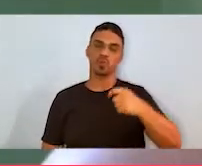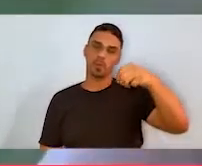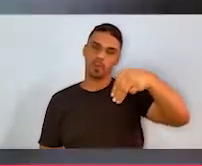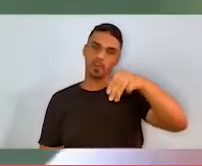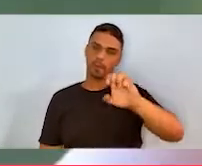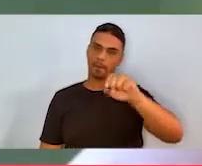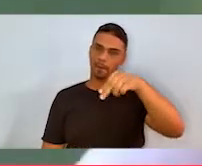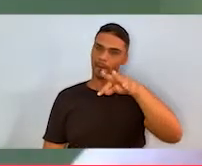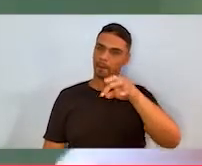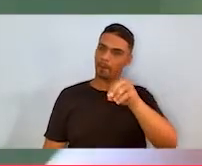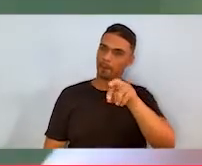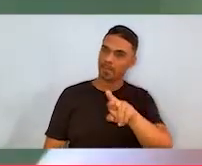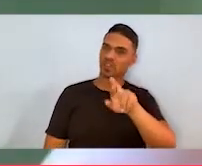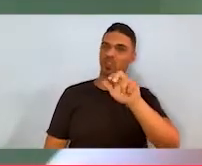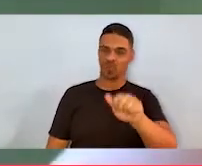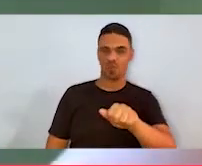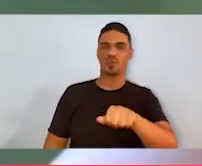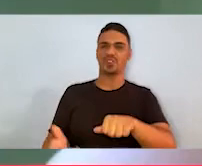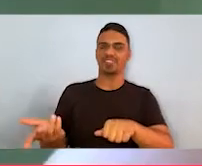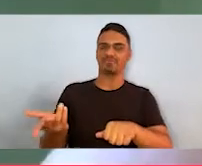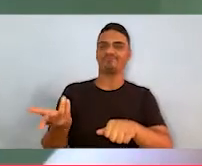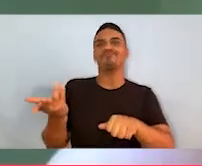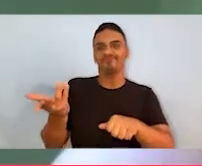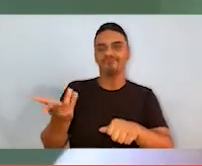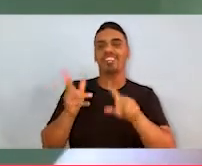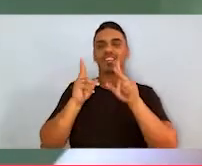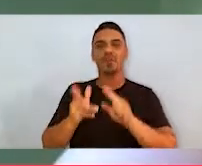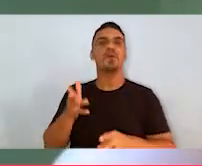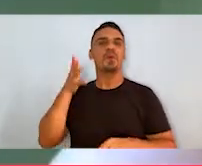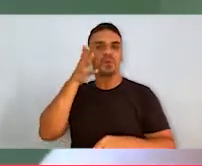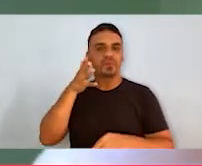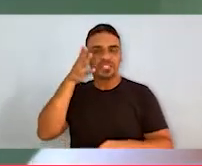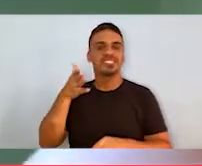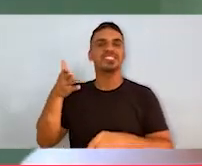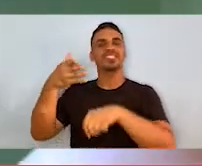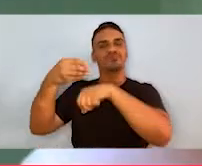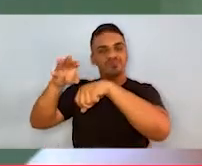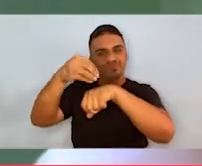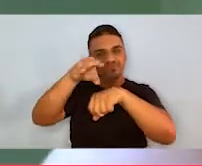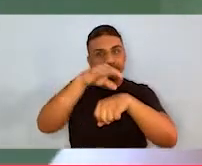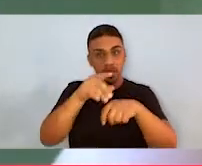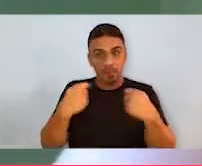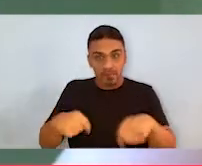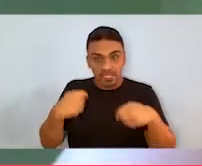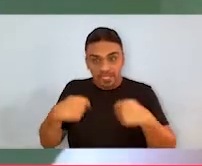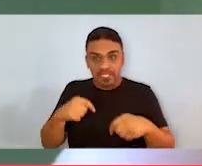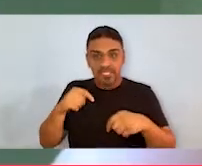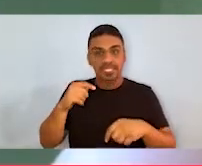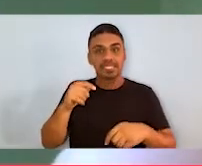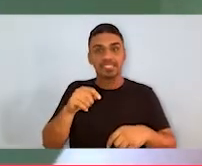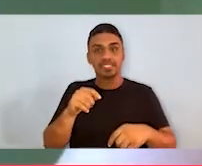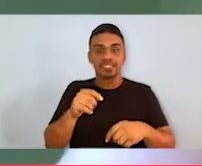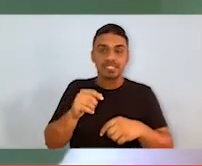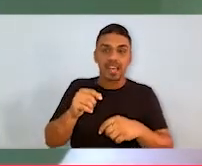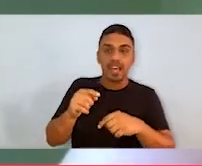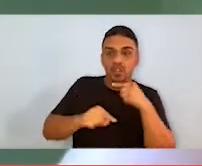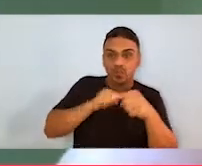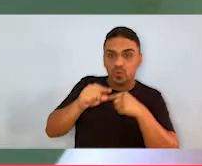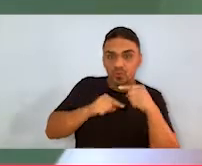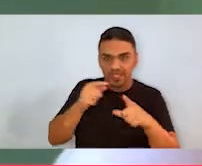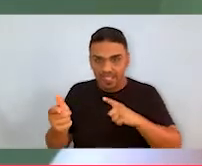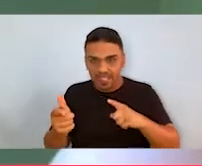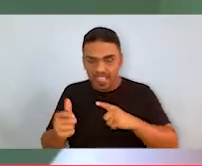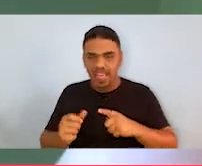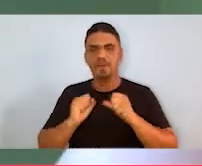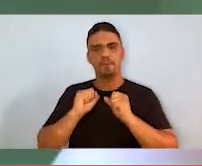Sampa Diversa, então vocês precisando de ajuda durante o evento também, durante qualquer coisa, os horários que eu tiver lá, vocês